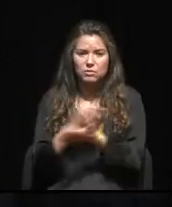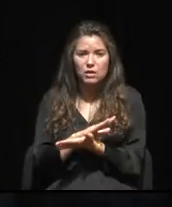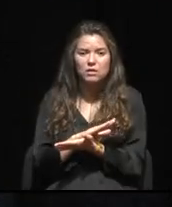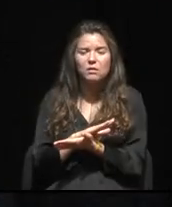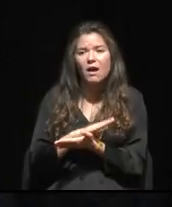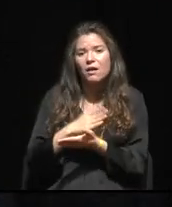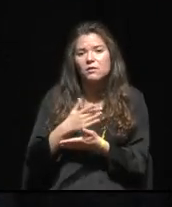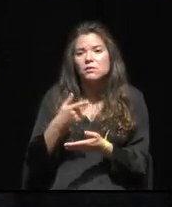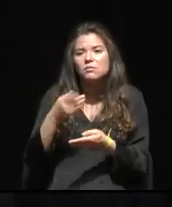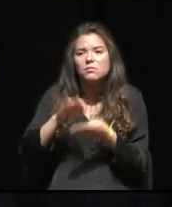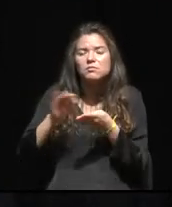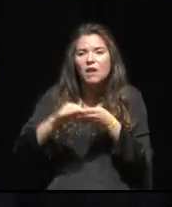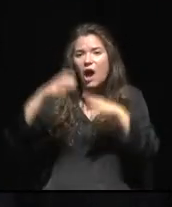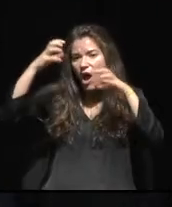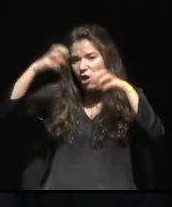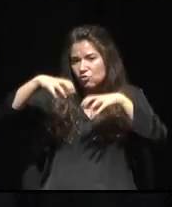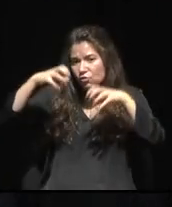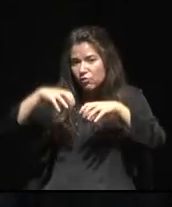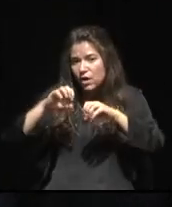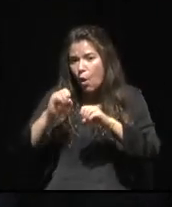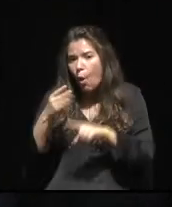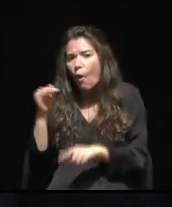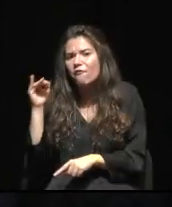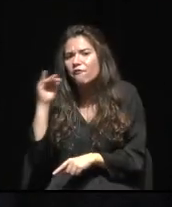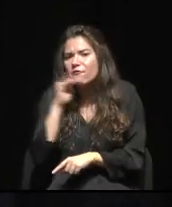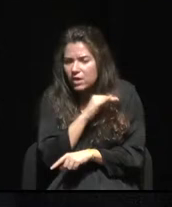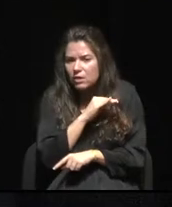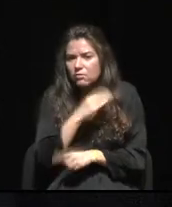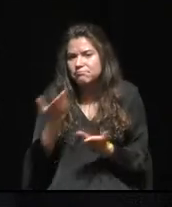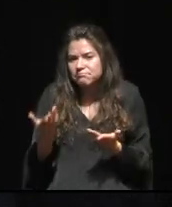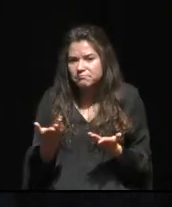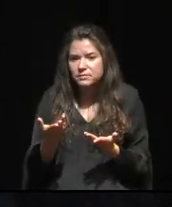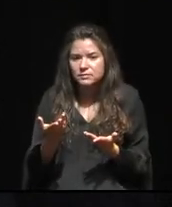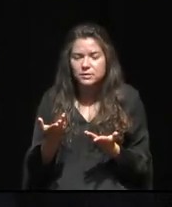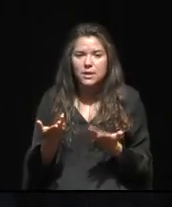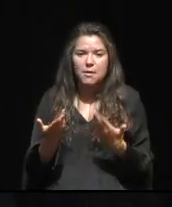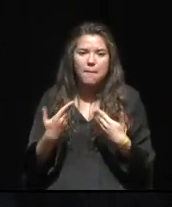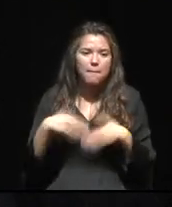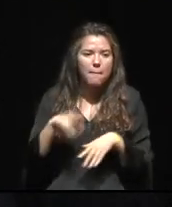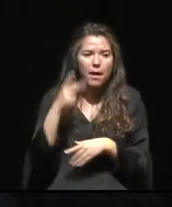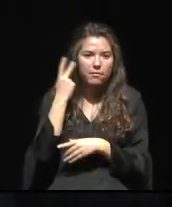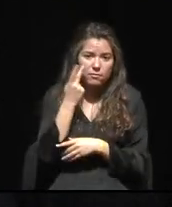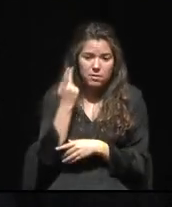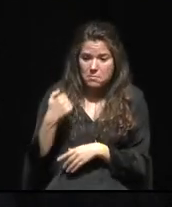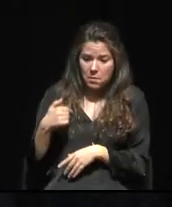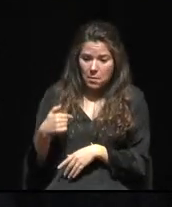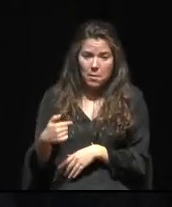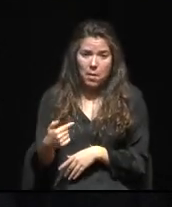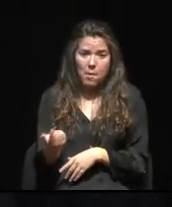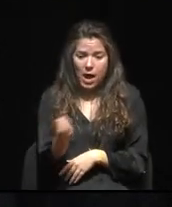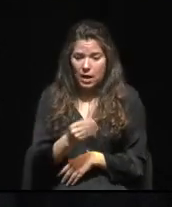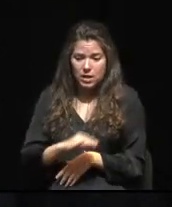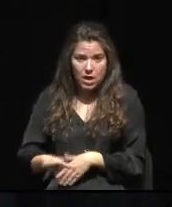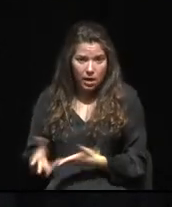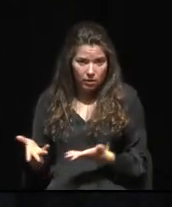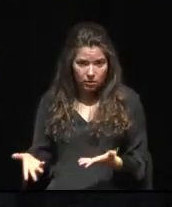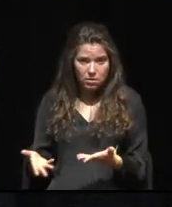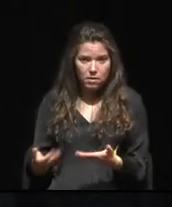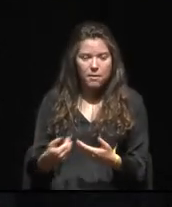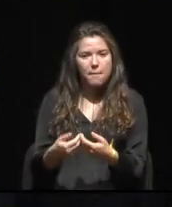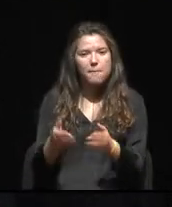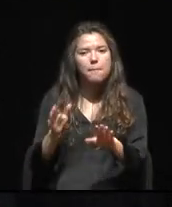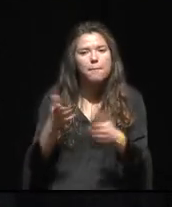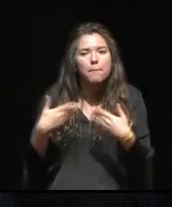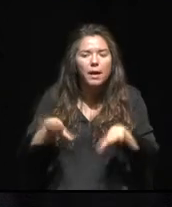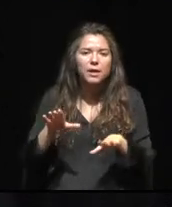estava a chover ou estava frio questões que não se colocam à vivência diária de nenhuma criança mas que